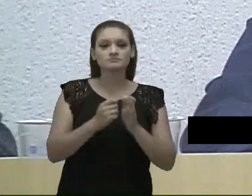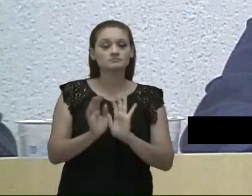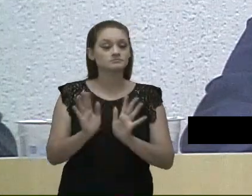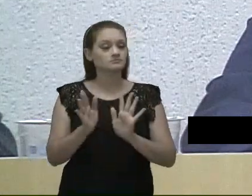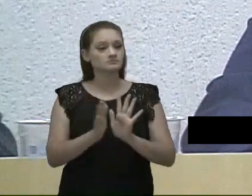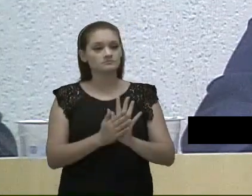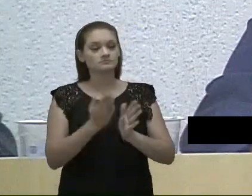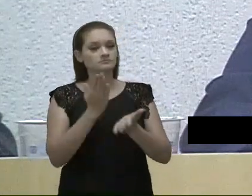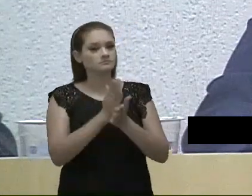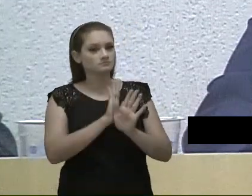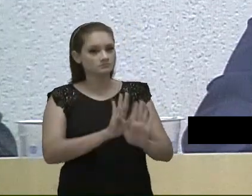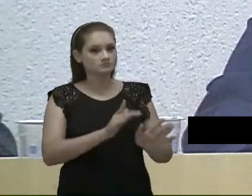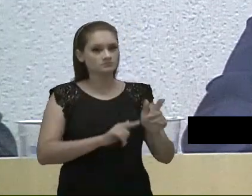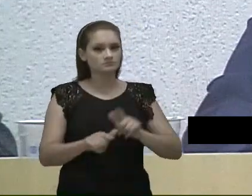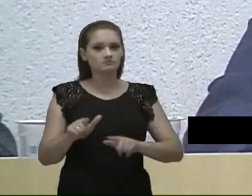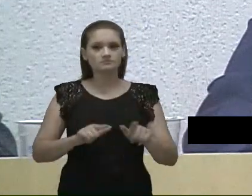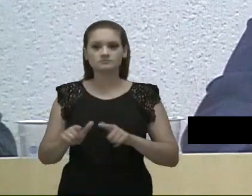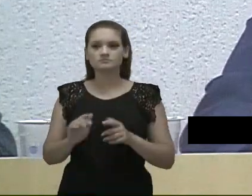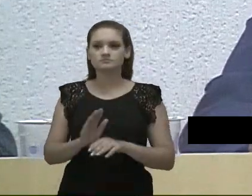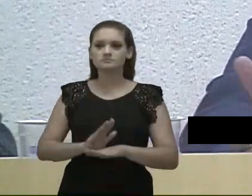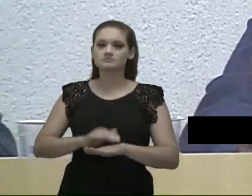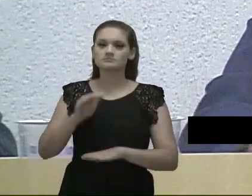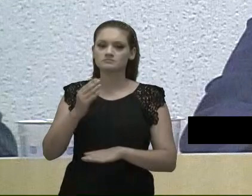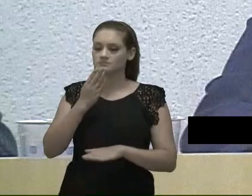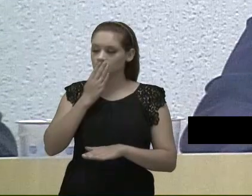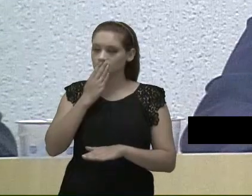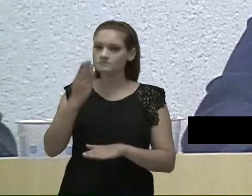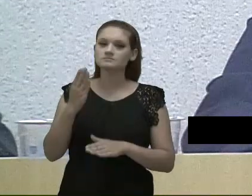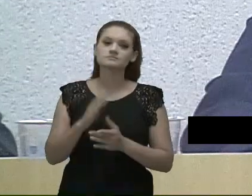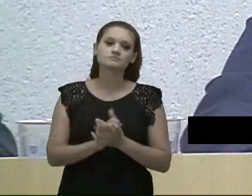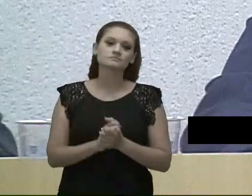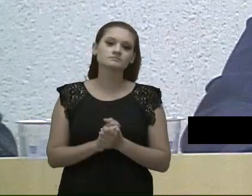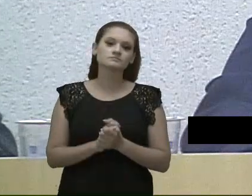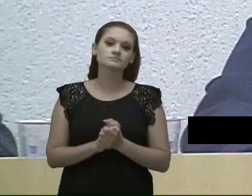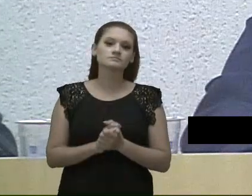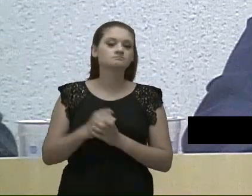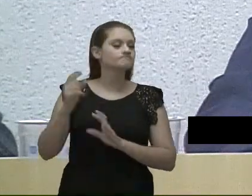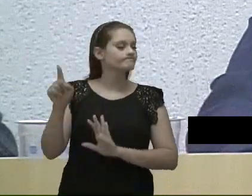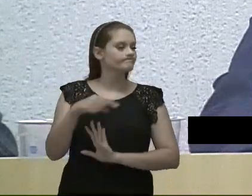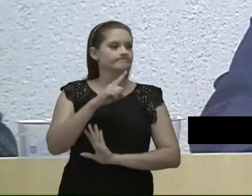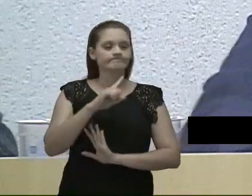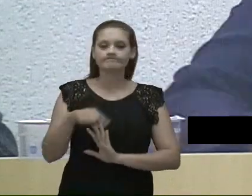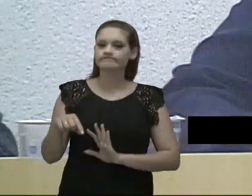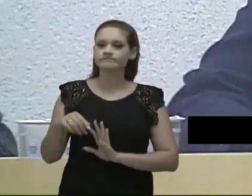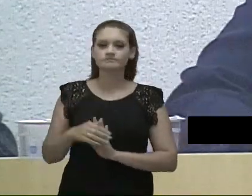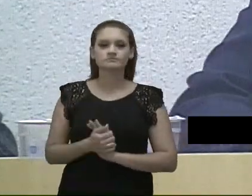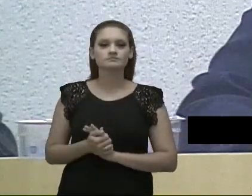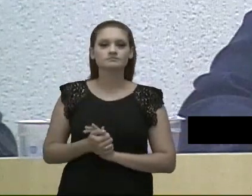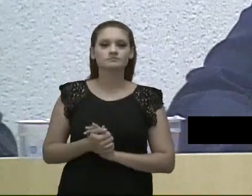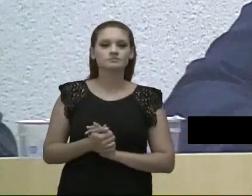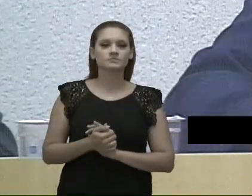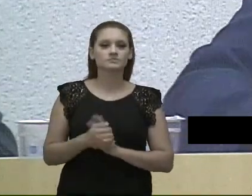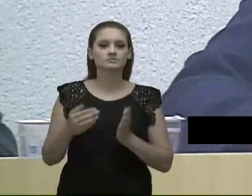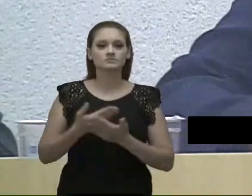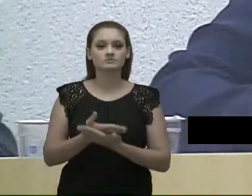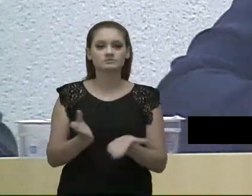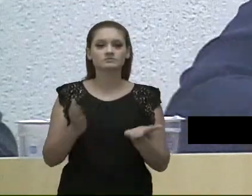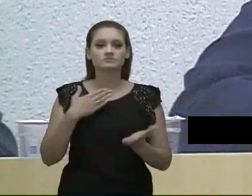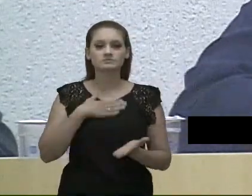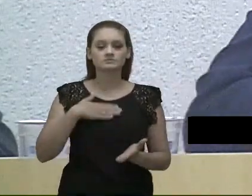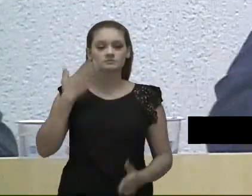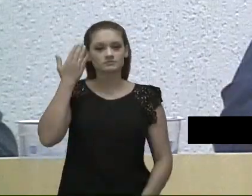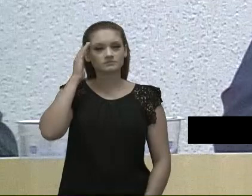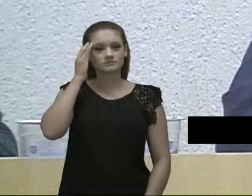trabalhar, mas ela diz que pediu e foi indeferido por parte de vocês. Eu gostaria de entender